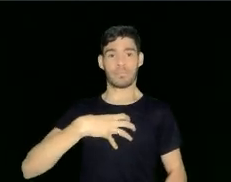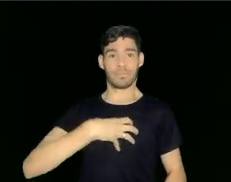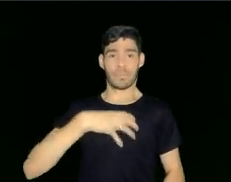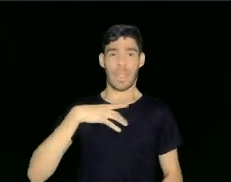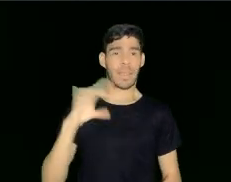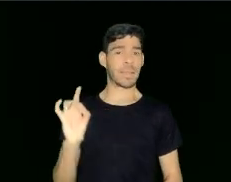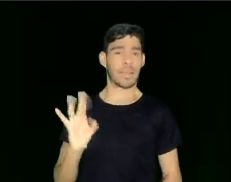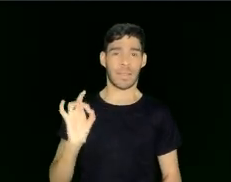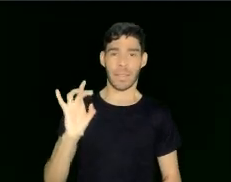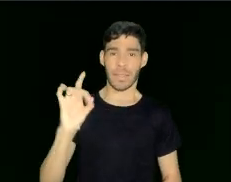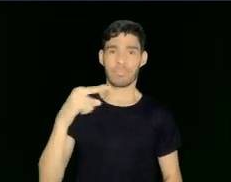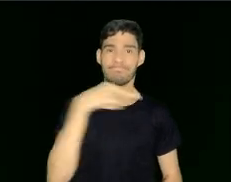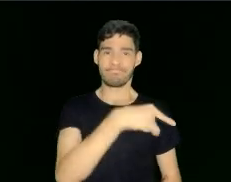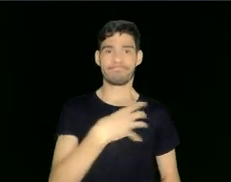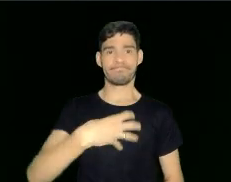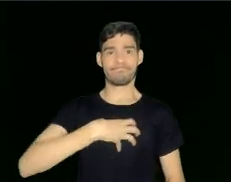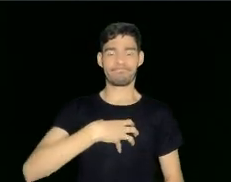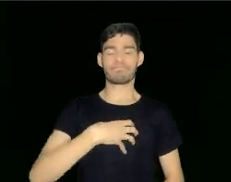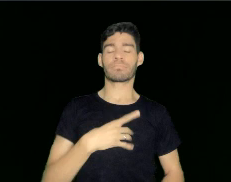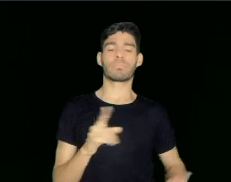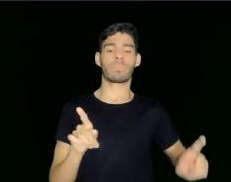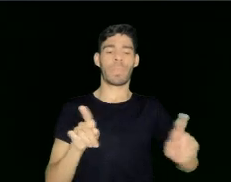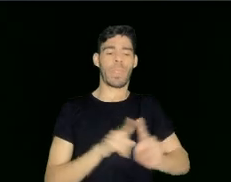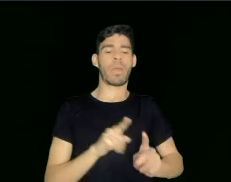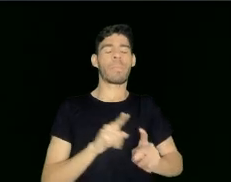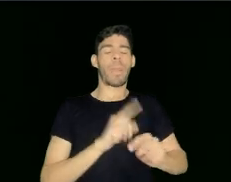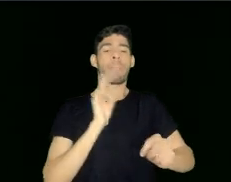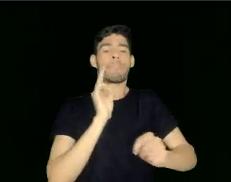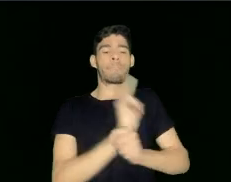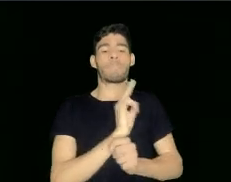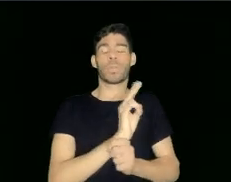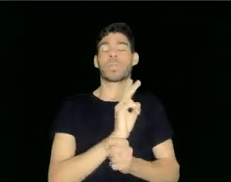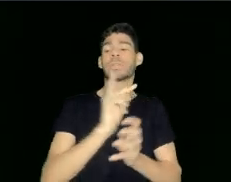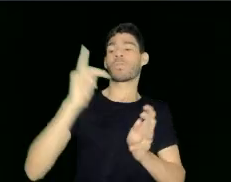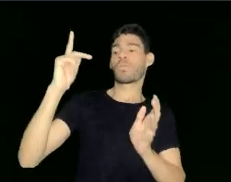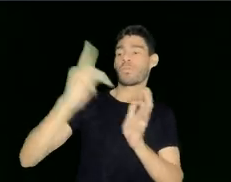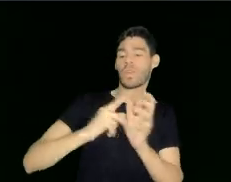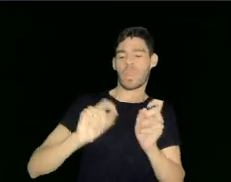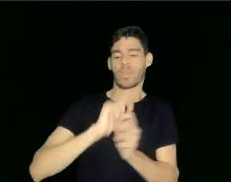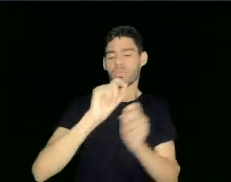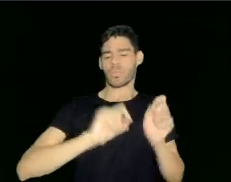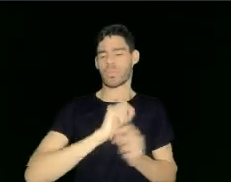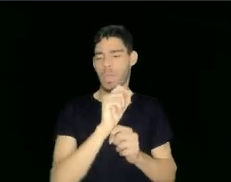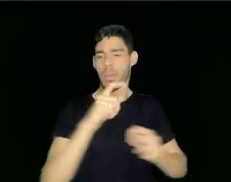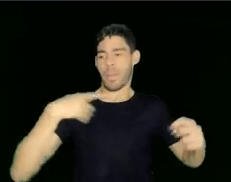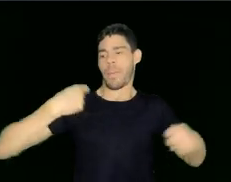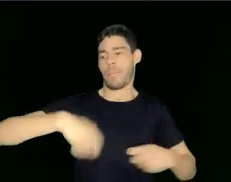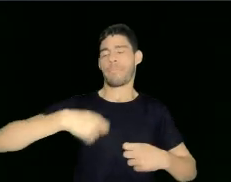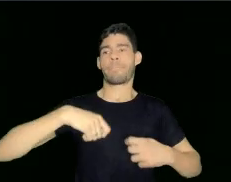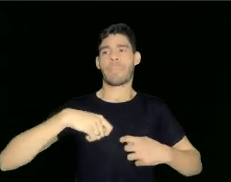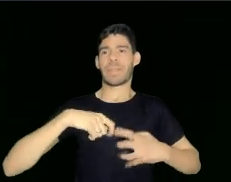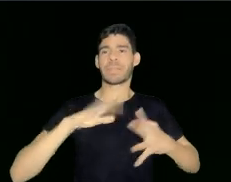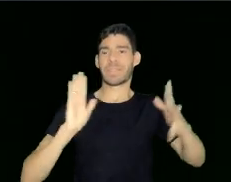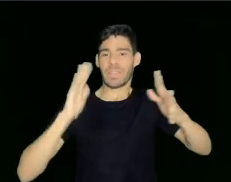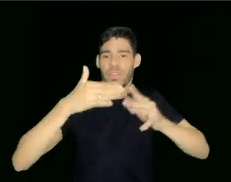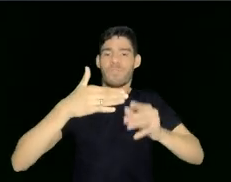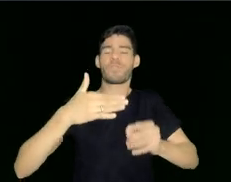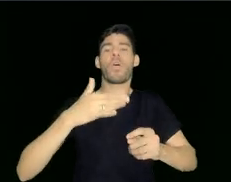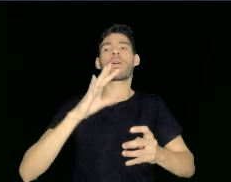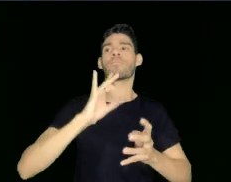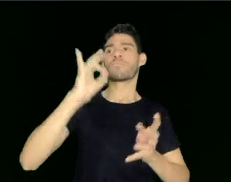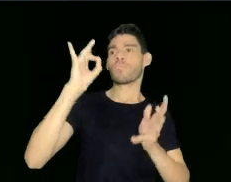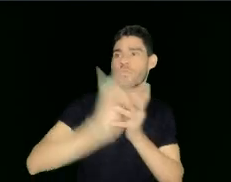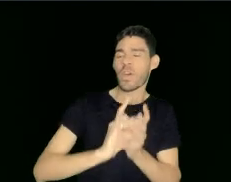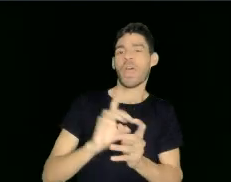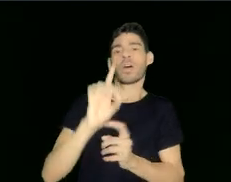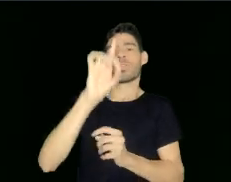relevante nessa situação, especialmente nessa situação, e essa proteção, na verdade,